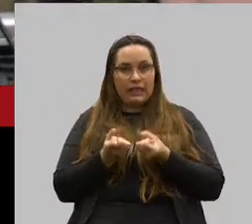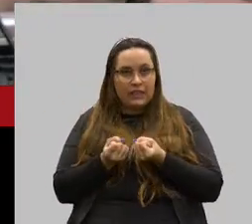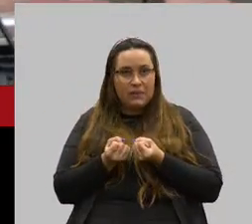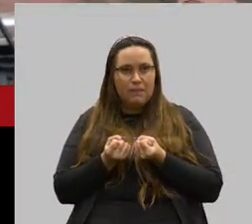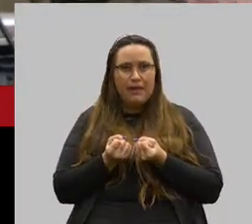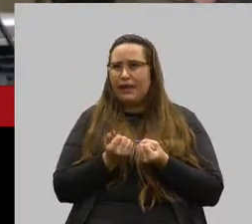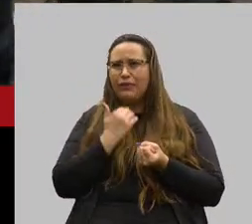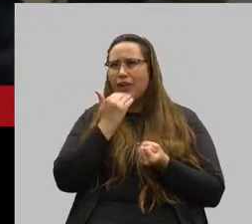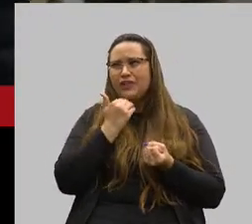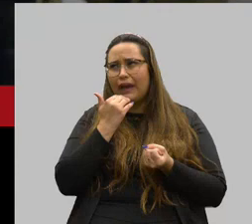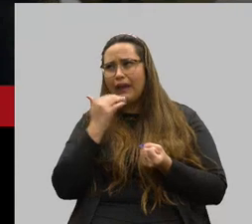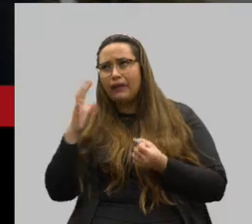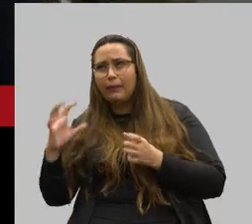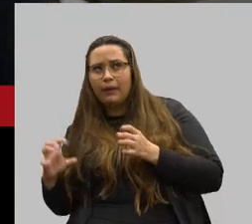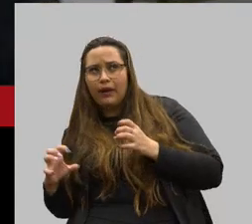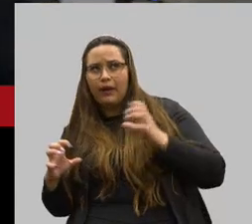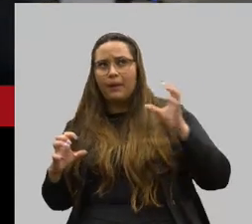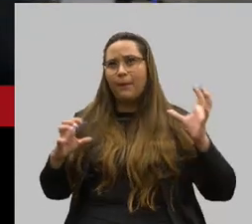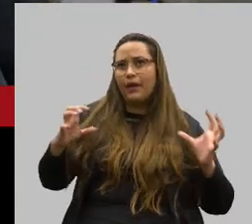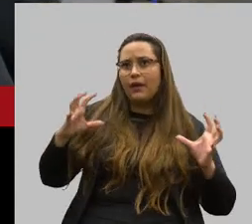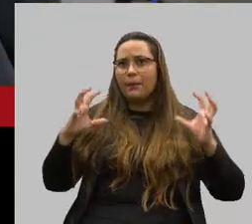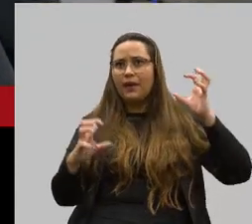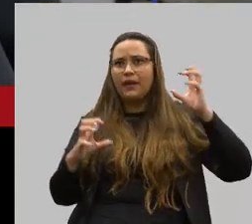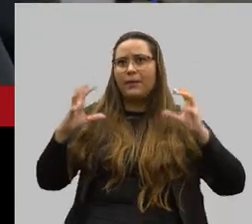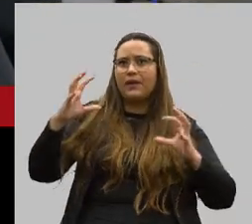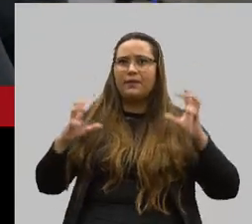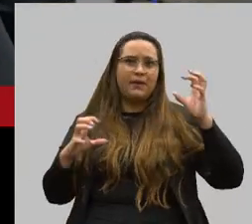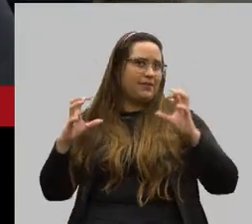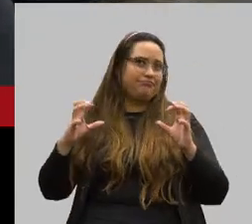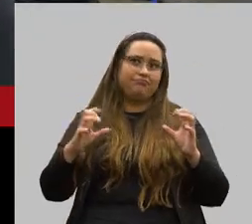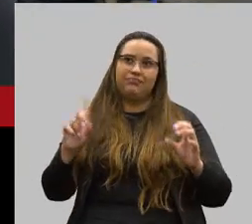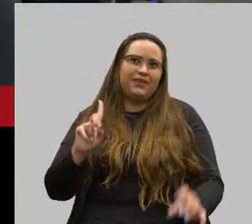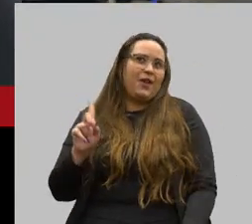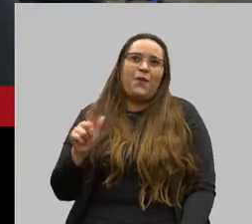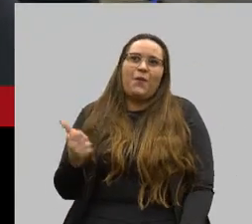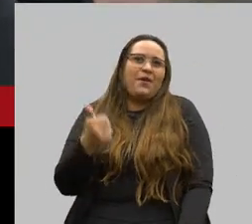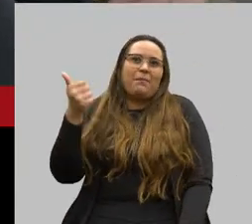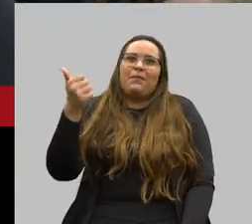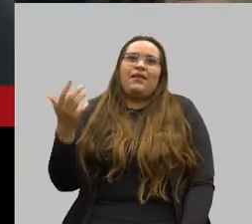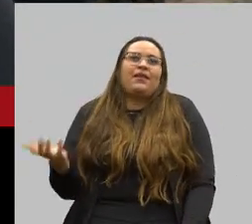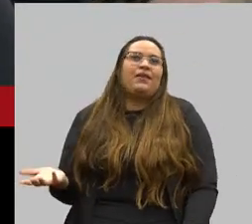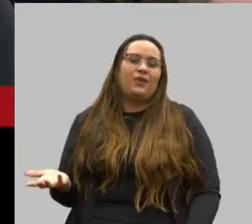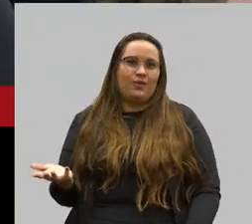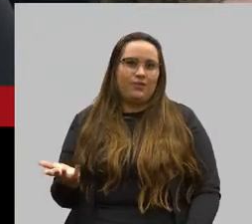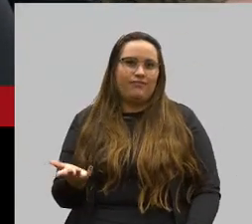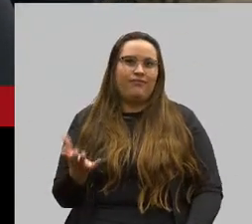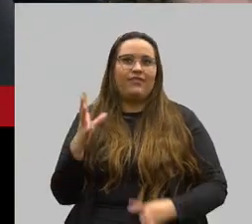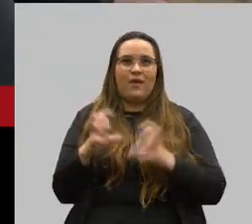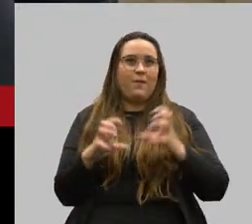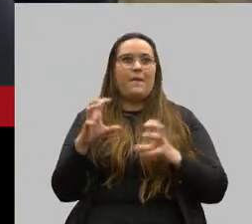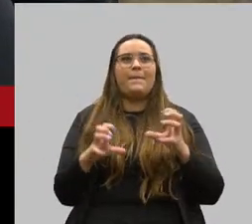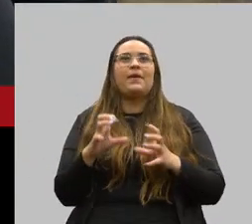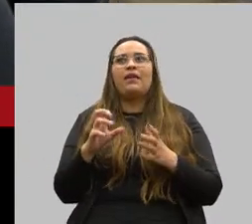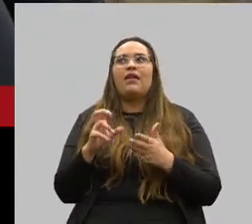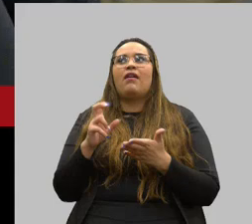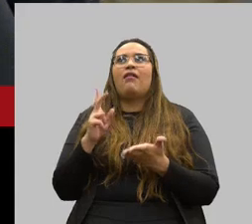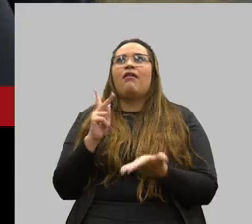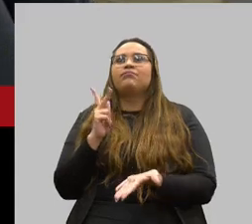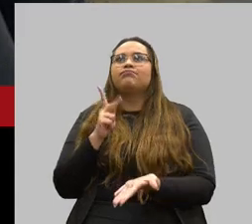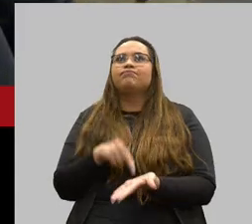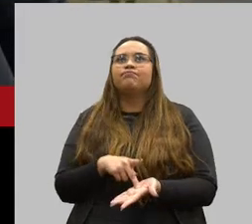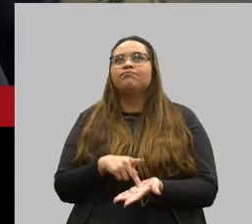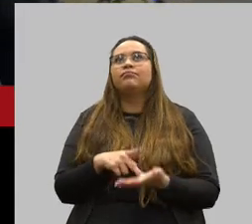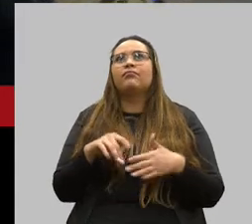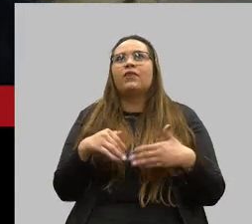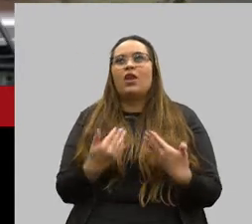com esse diagnóstico não não é o melhor lugar e acho que briga é uma briga com o diagnóstico quando